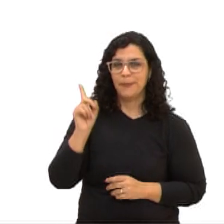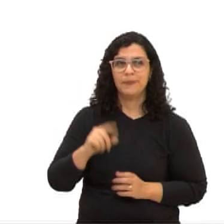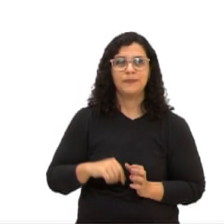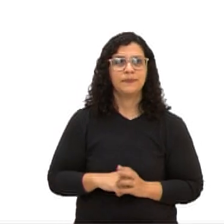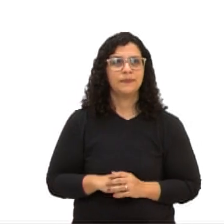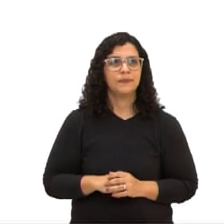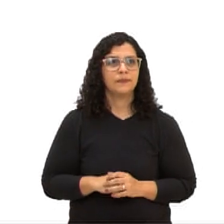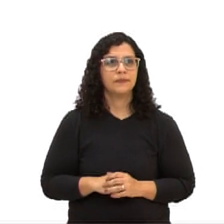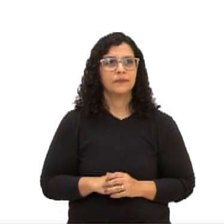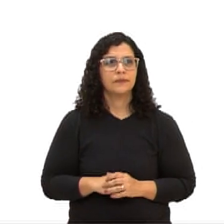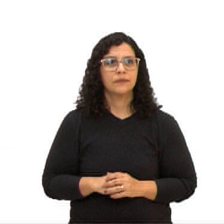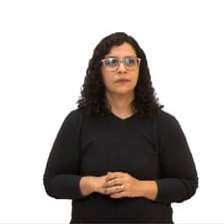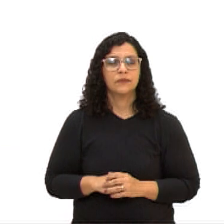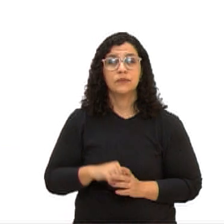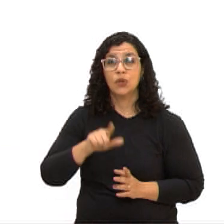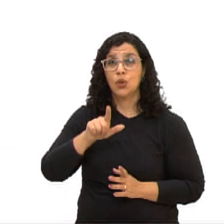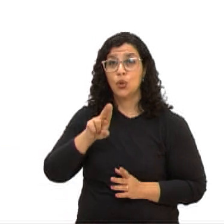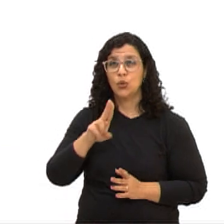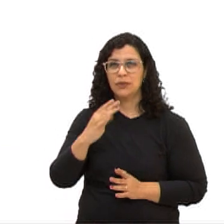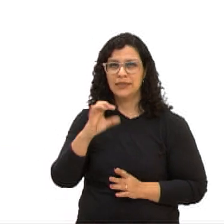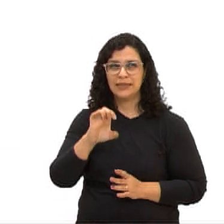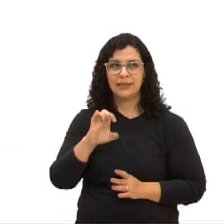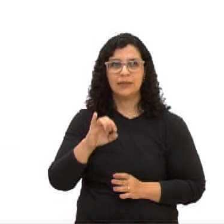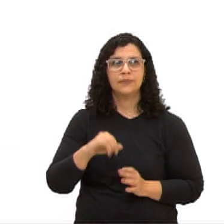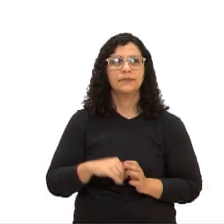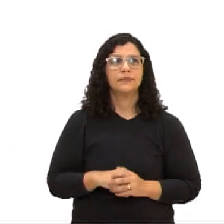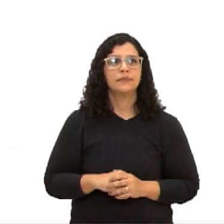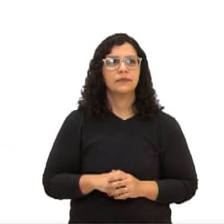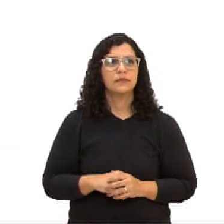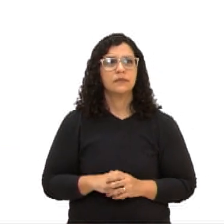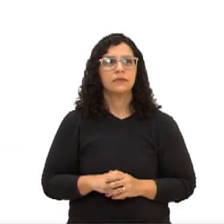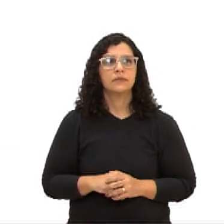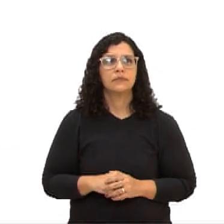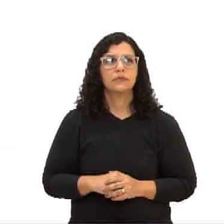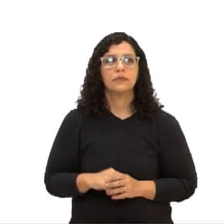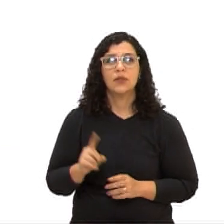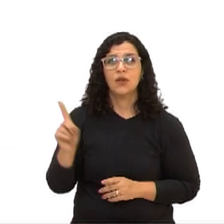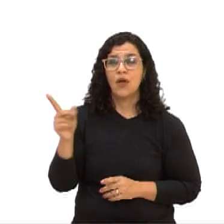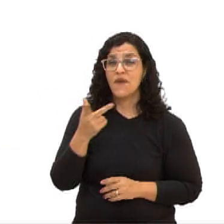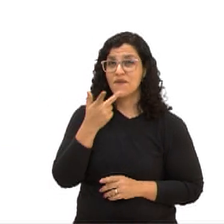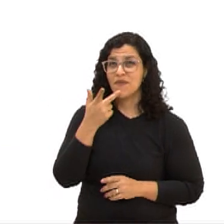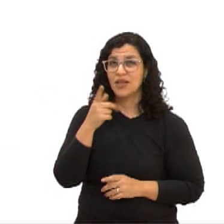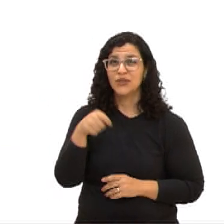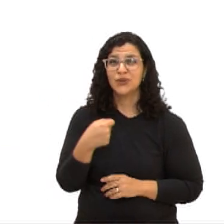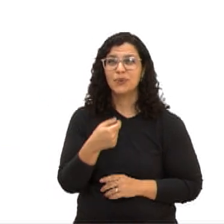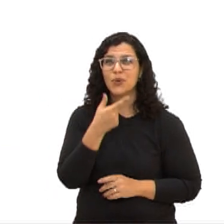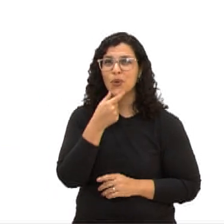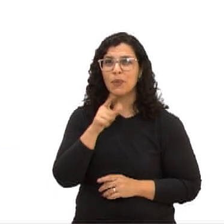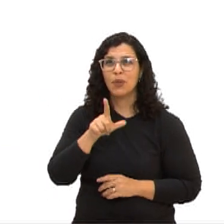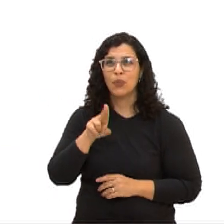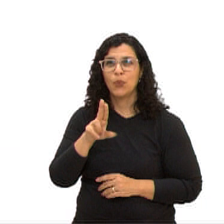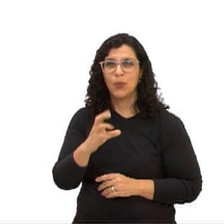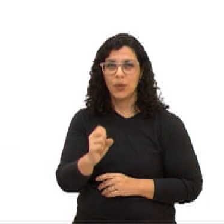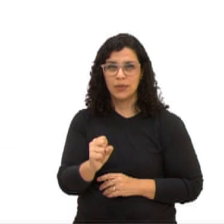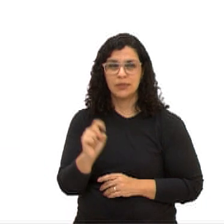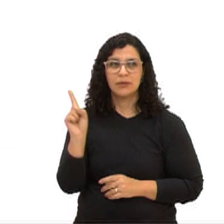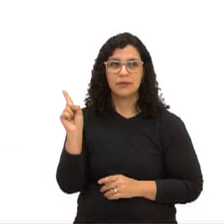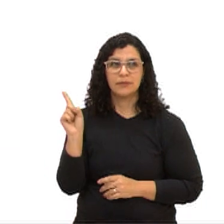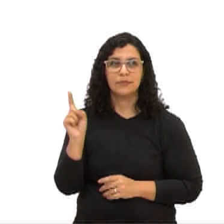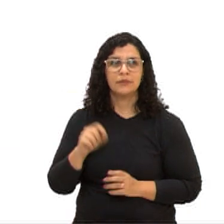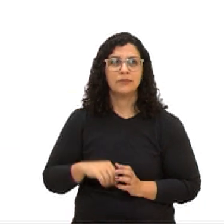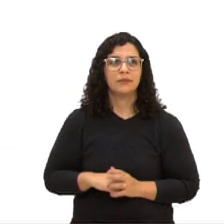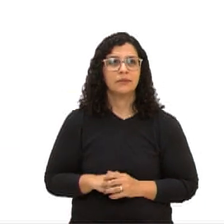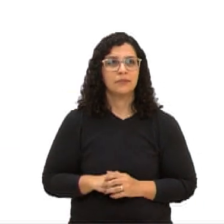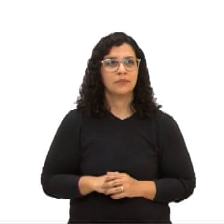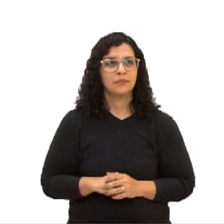ó. Lucy Panazuelo, Luca Nahar. Dejé tu livro em tu mesa. Partí sem esperar-te porque estava